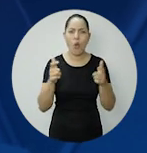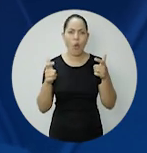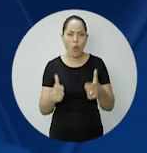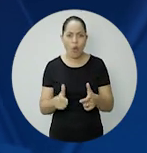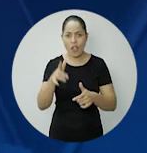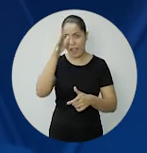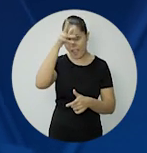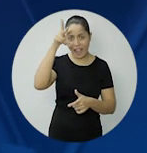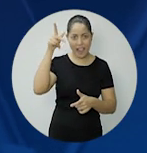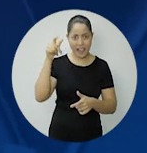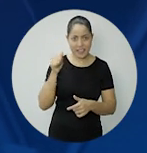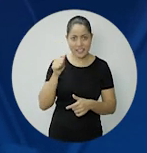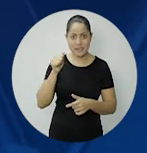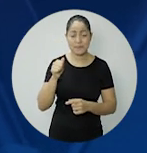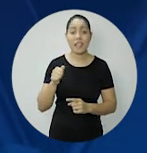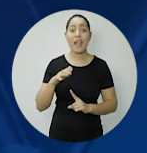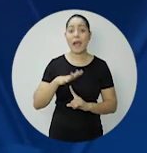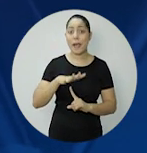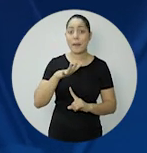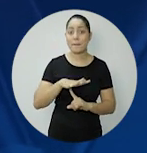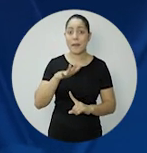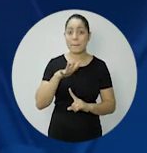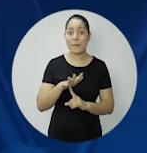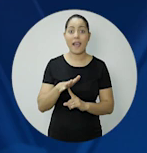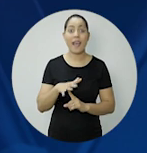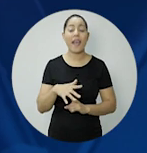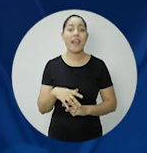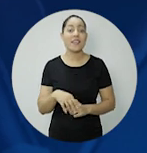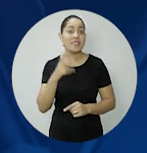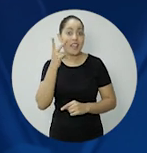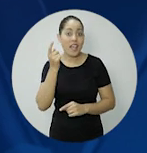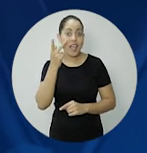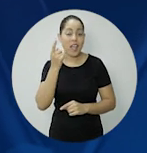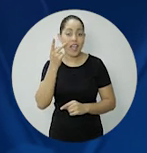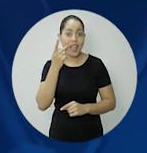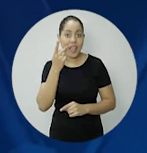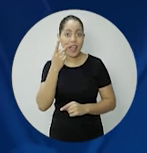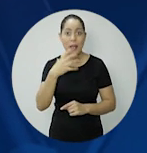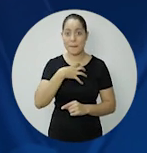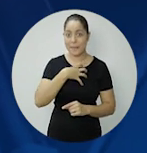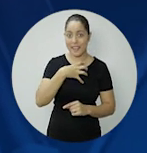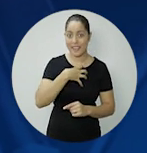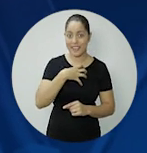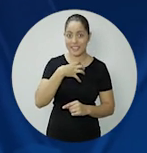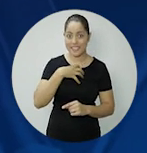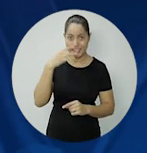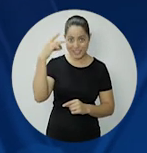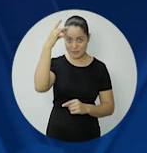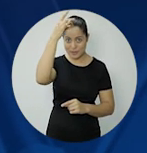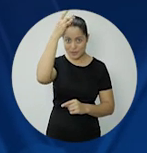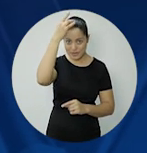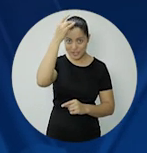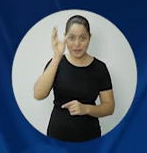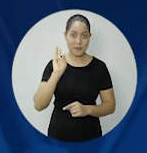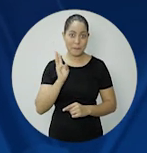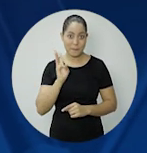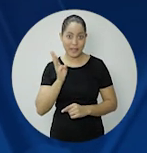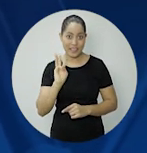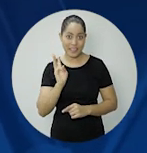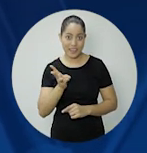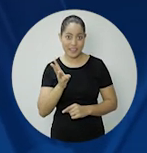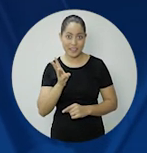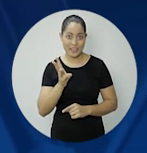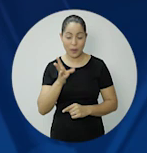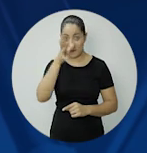no Acre, Amapá, Amazonas, Bahia, Ceará, Distrito Federal, Espírito Santo, Goiás, Maranhão,